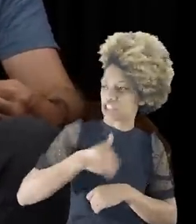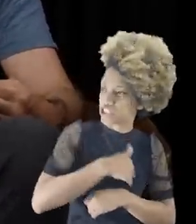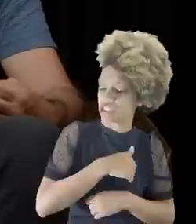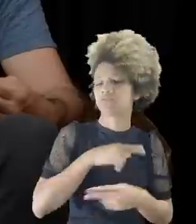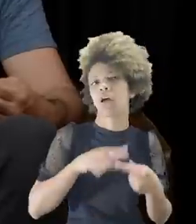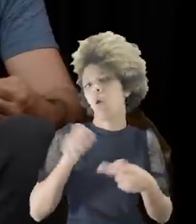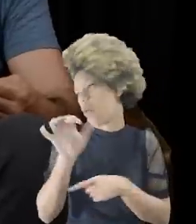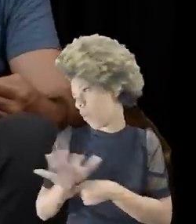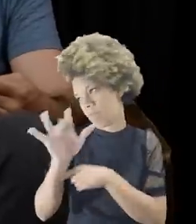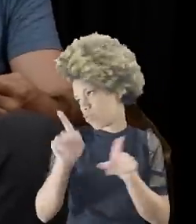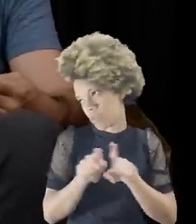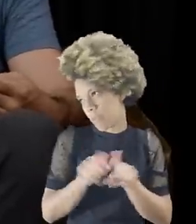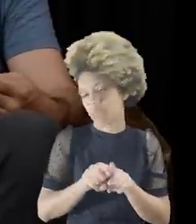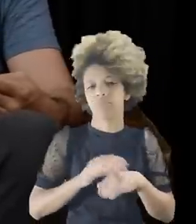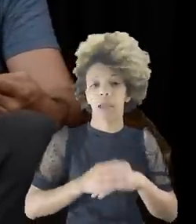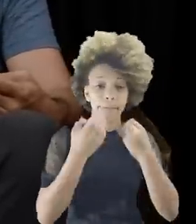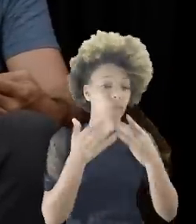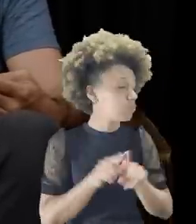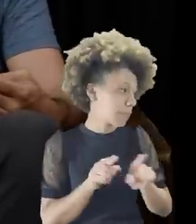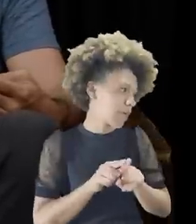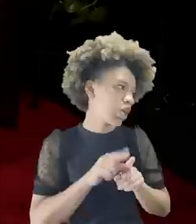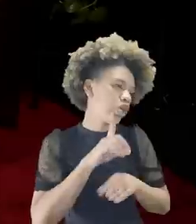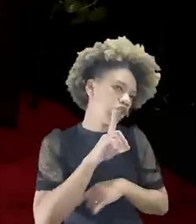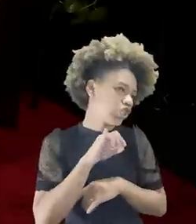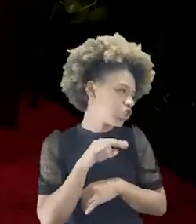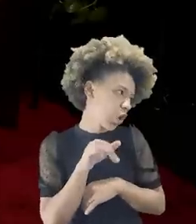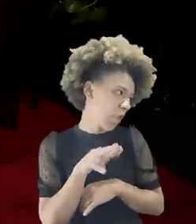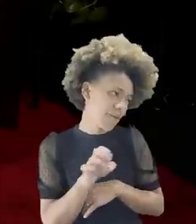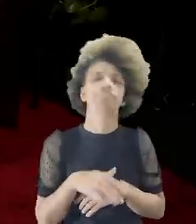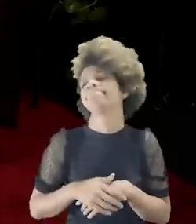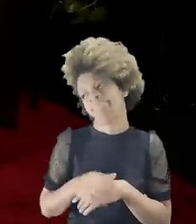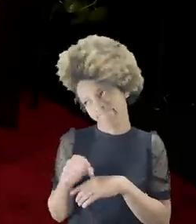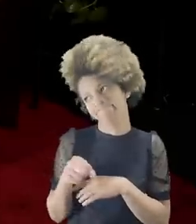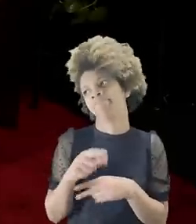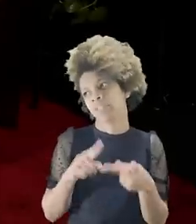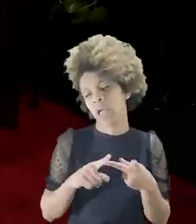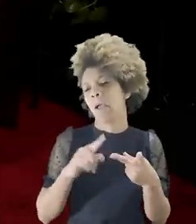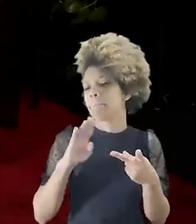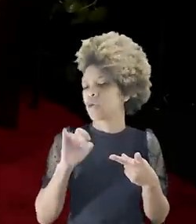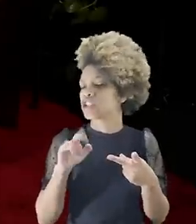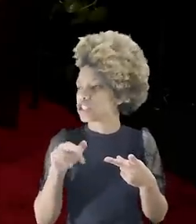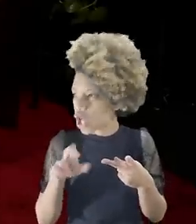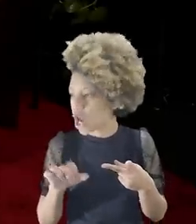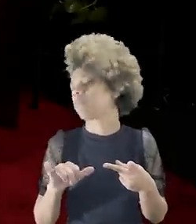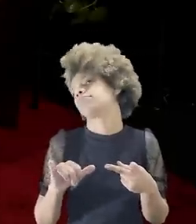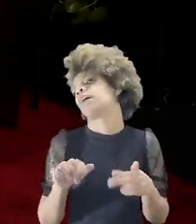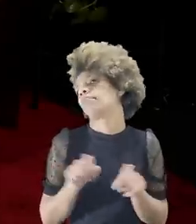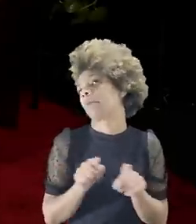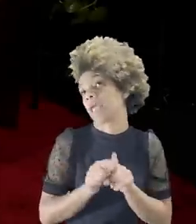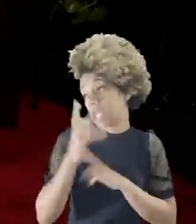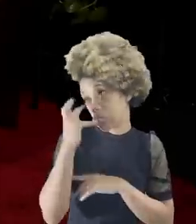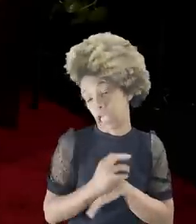argentinos jogadores europeus é muito bons de Nobile era um deles o bodiroga era outro que era um jogador